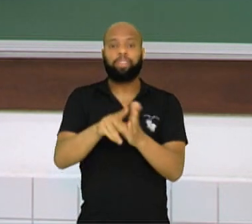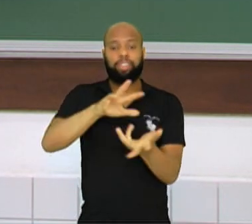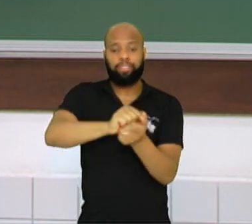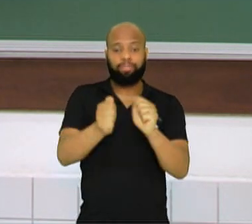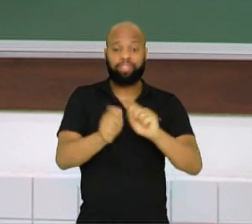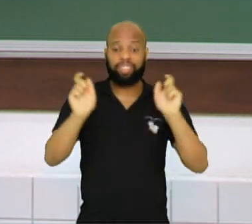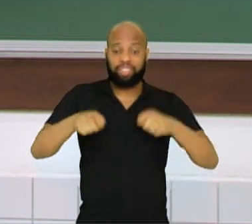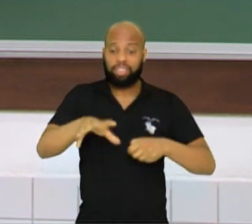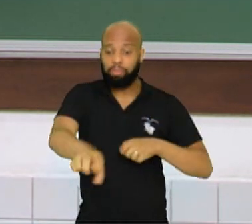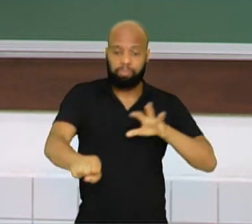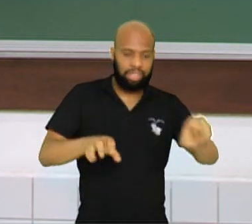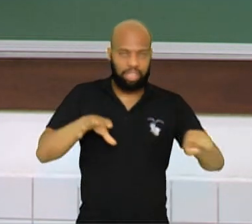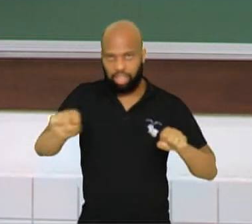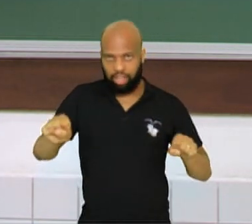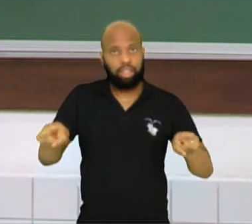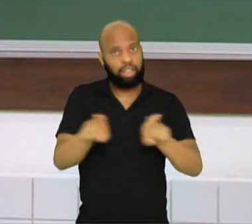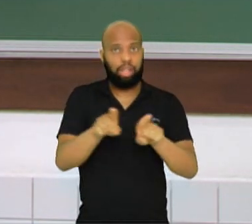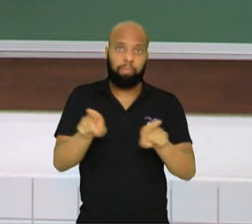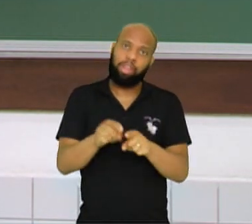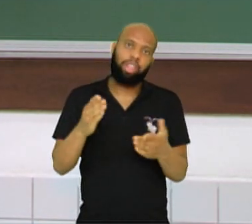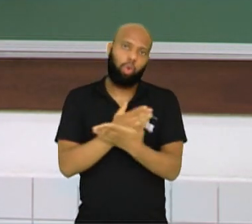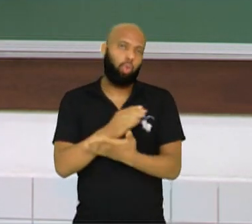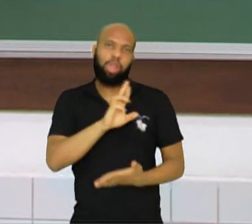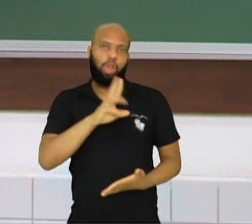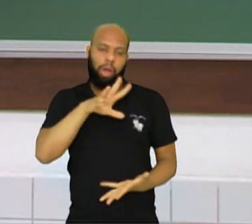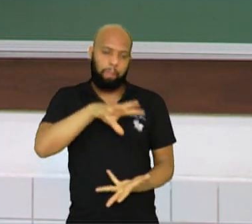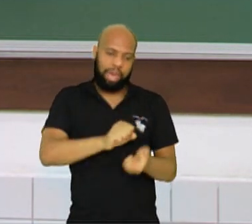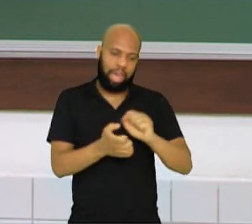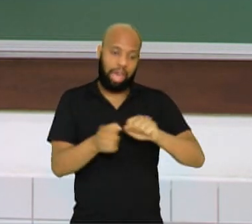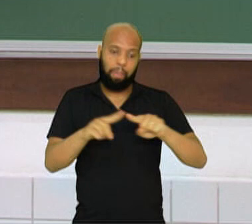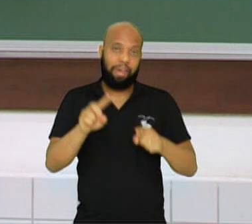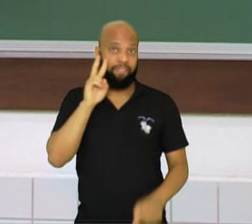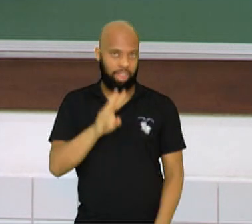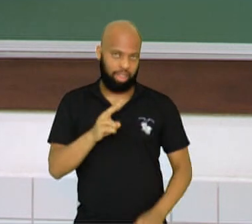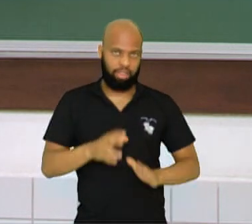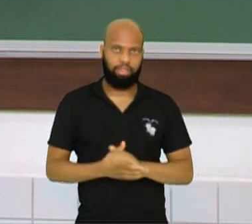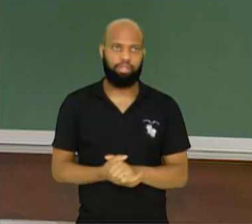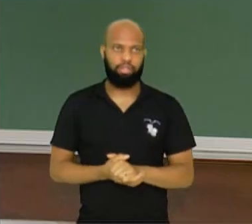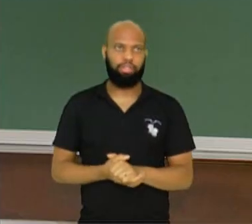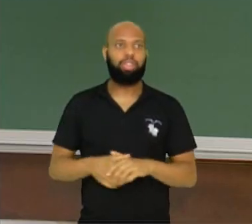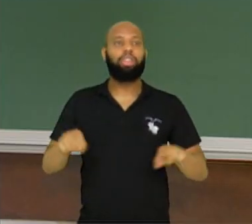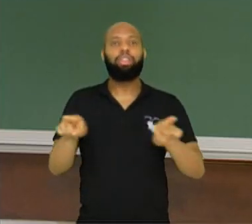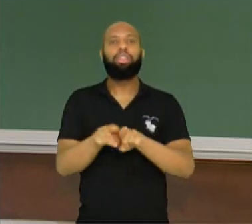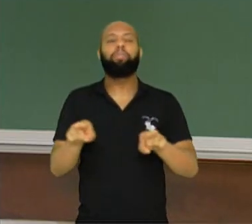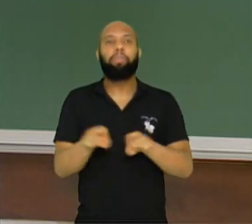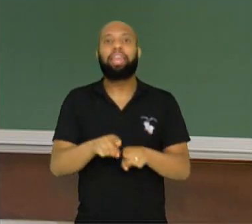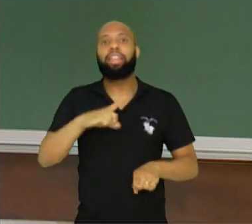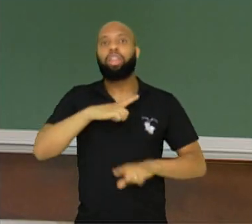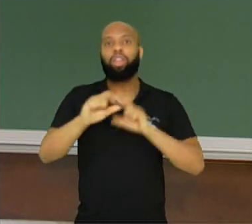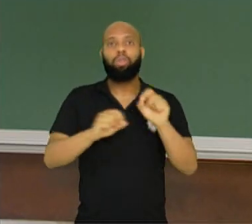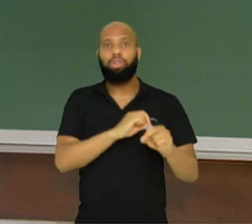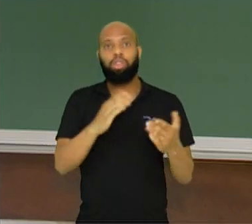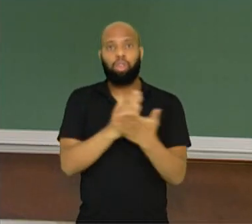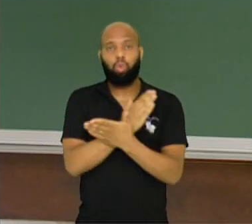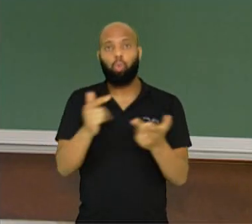imateriais, como nós vamos ver. São através das fontes que se reconstrói e que se